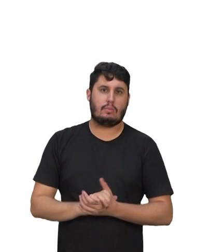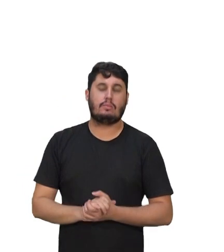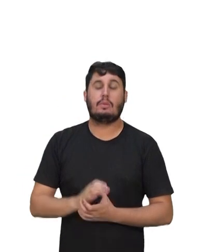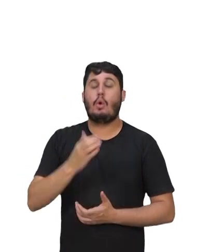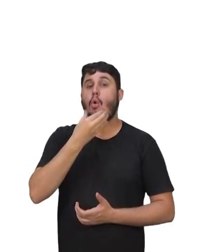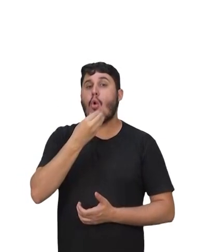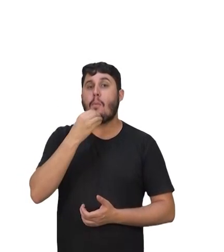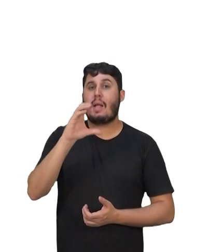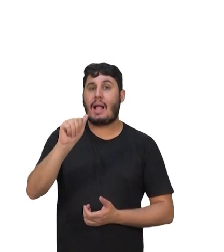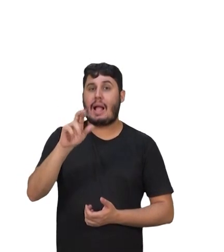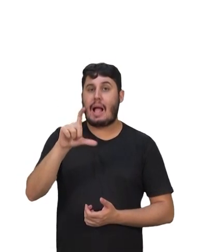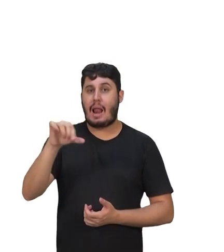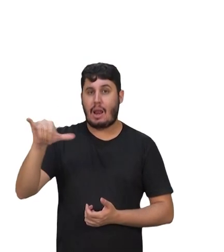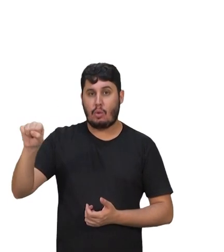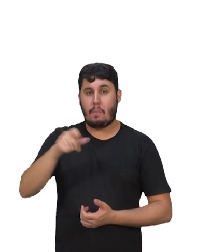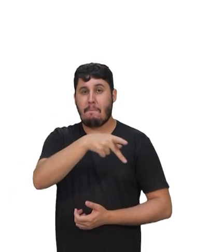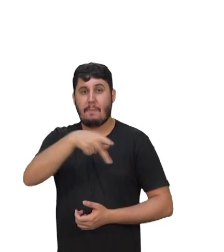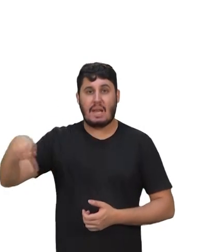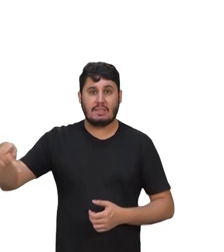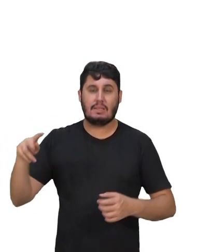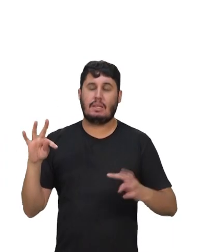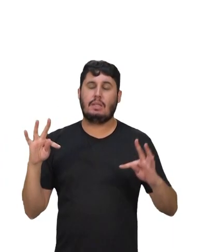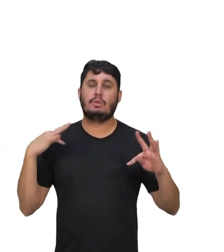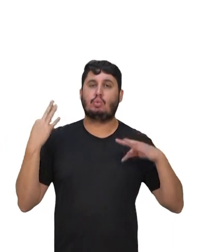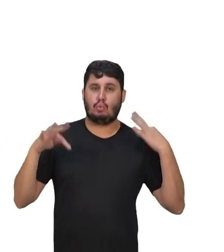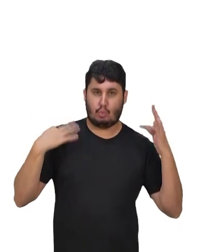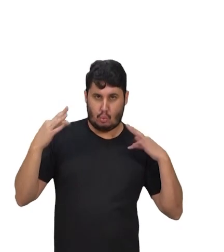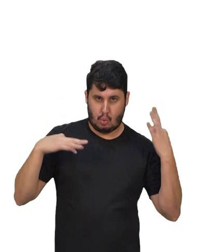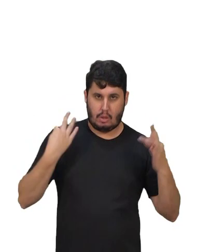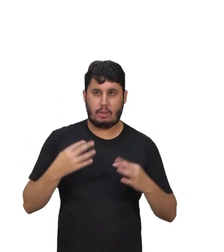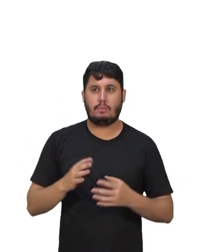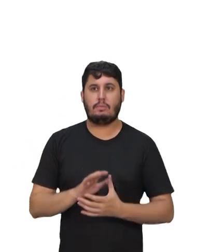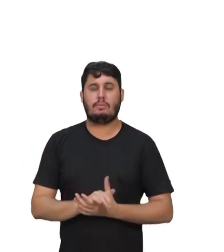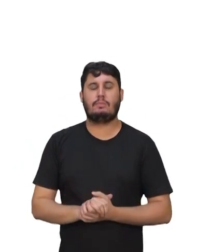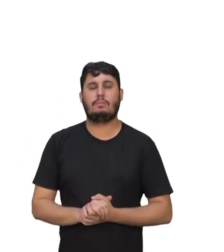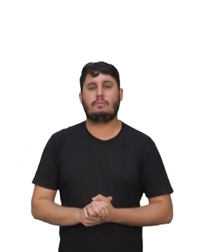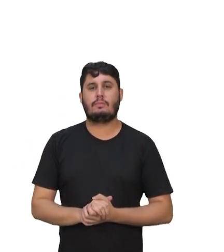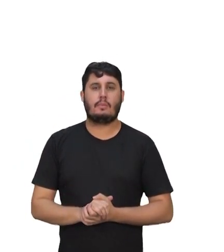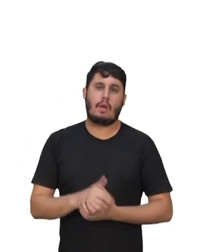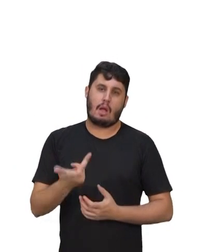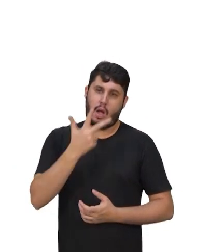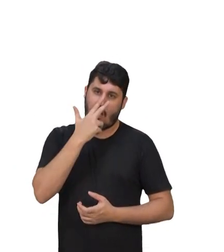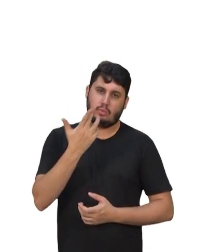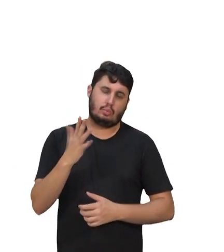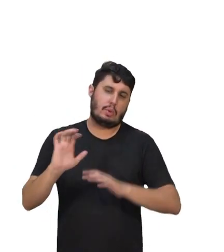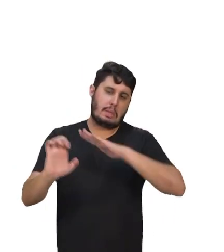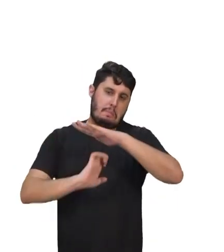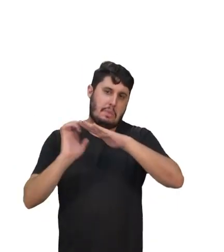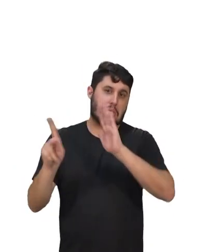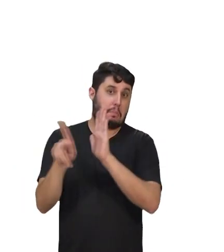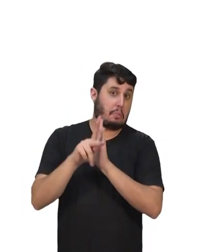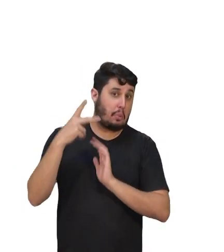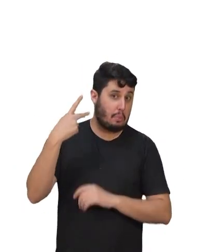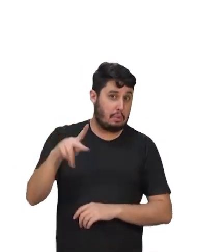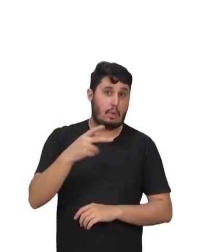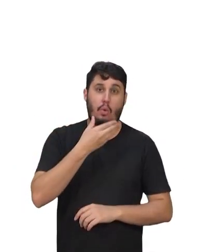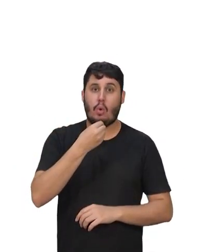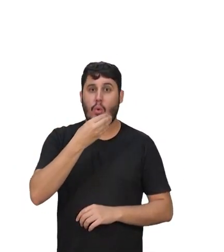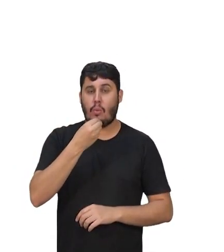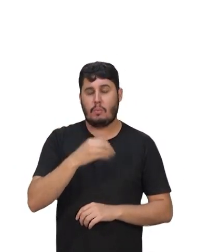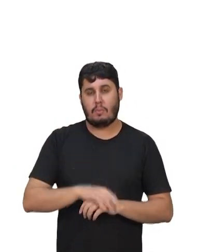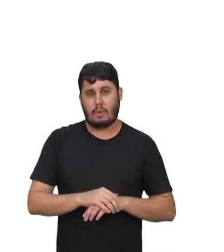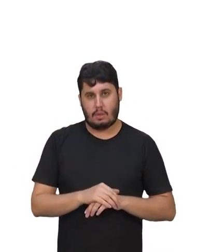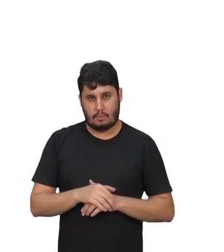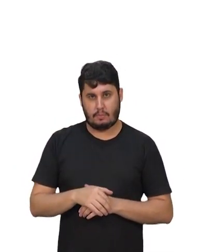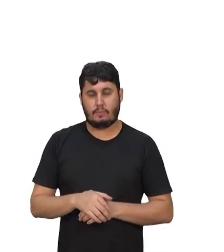Carlos Canales, presidente da Canatur, né, Canales Canatur, provavelmente é a empresa pertencente a ele, né, indicou que a